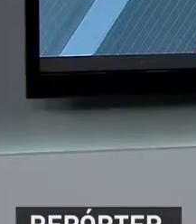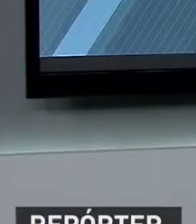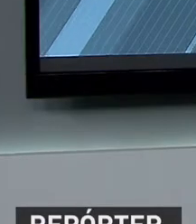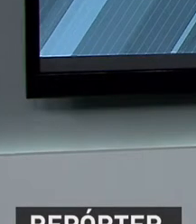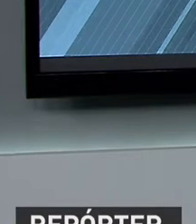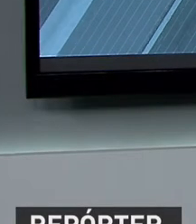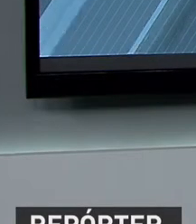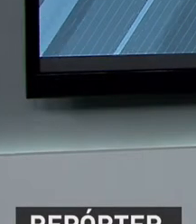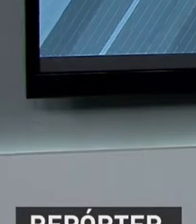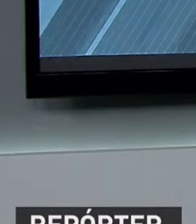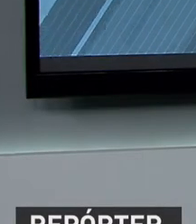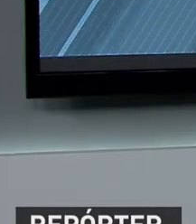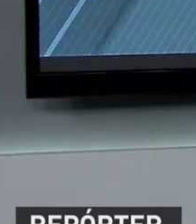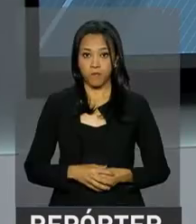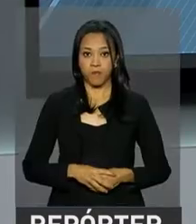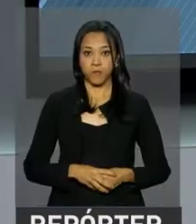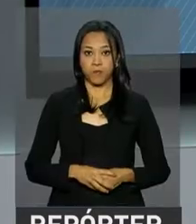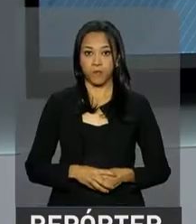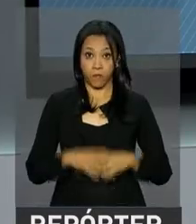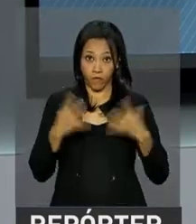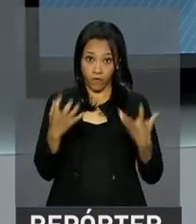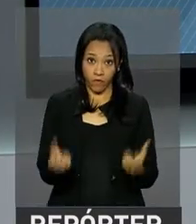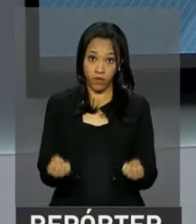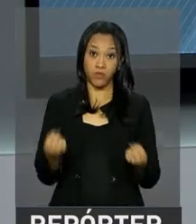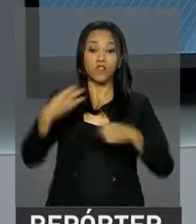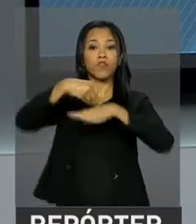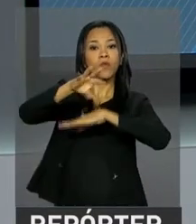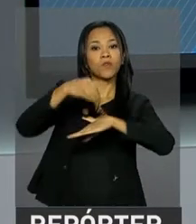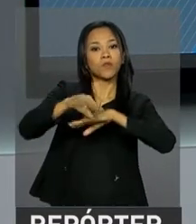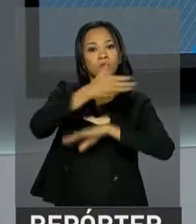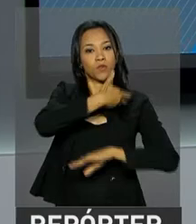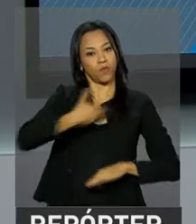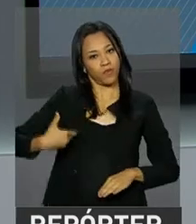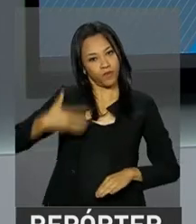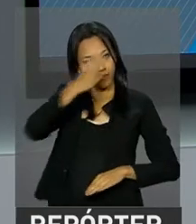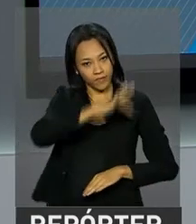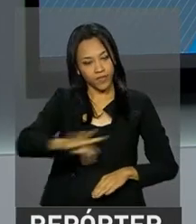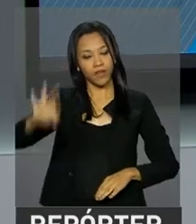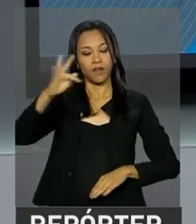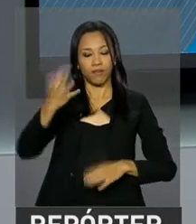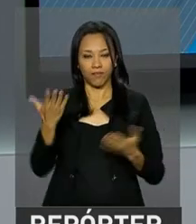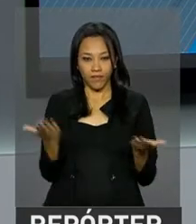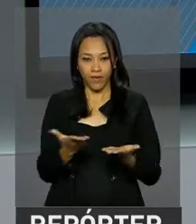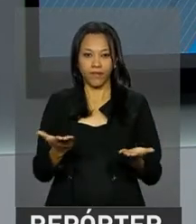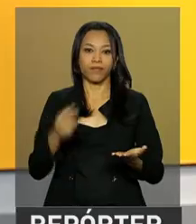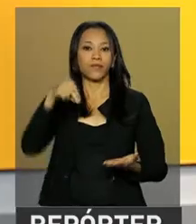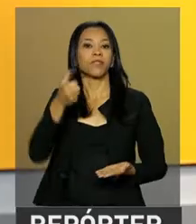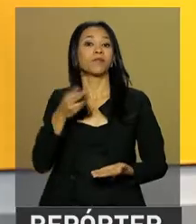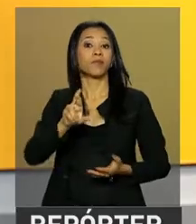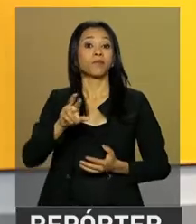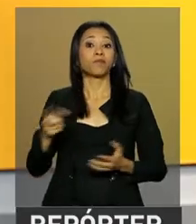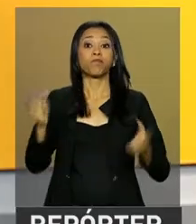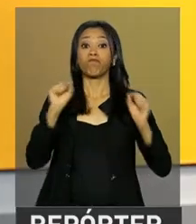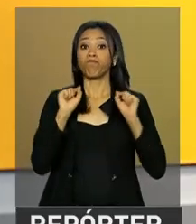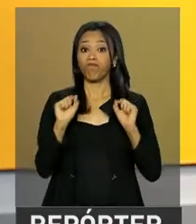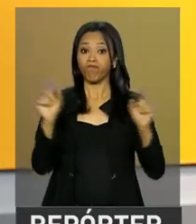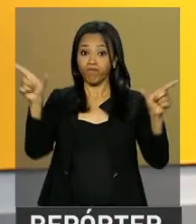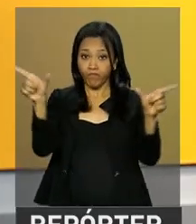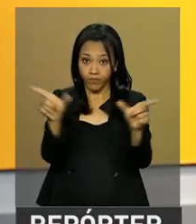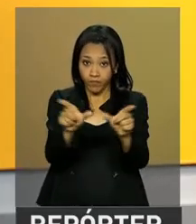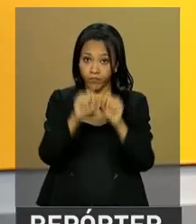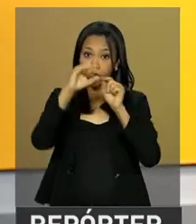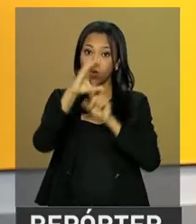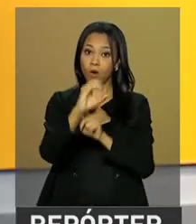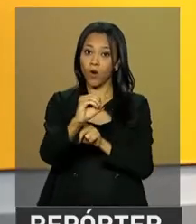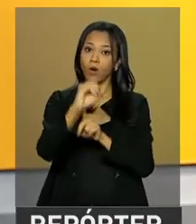vamos agora com as notícias do governo federal no repórter nbr a organização para a cooperação